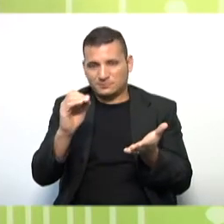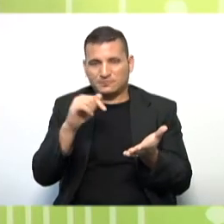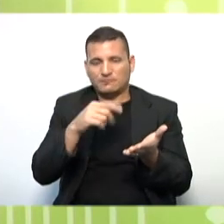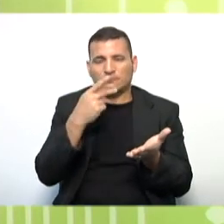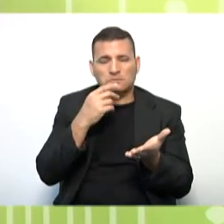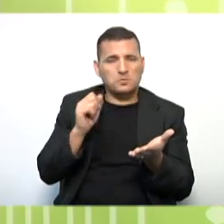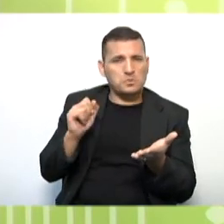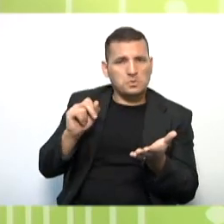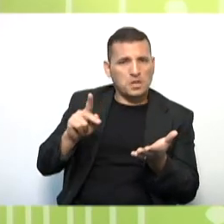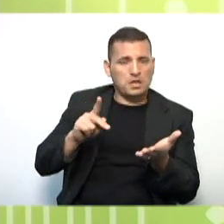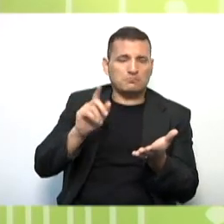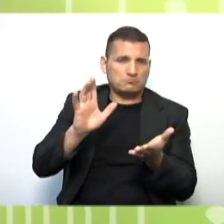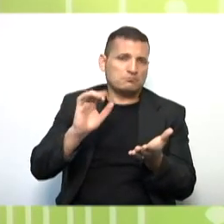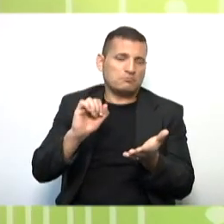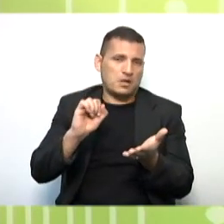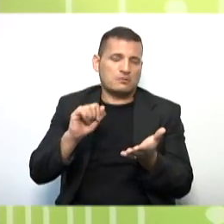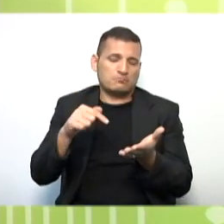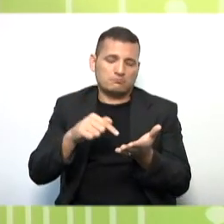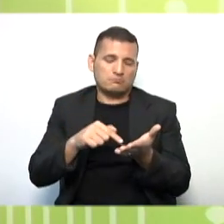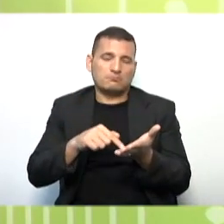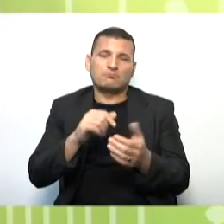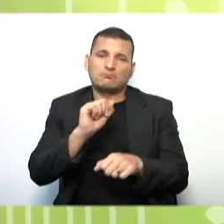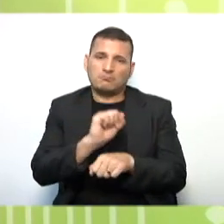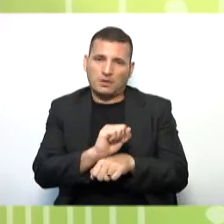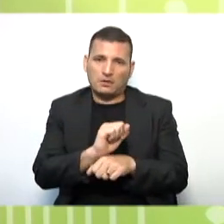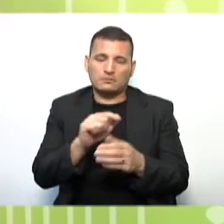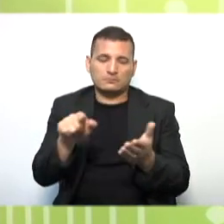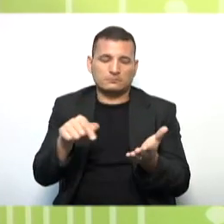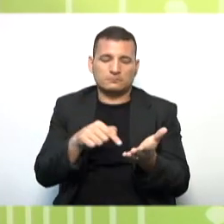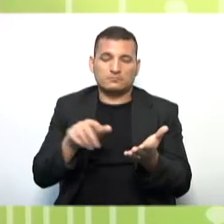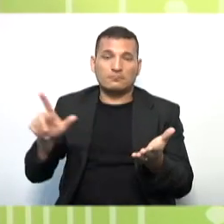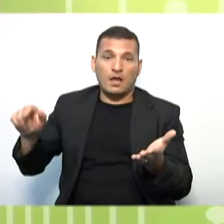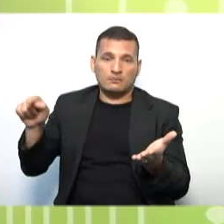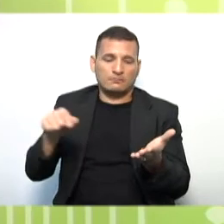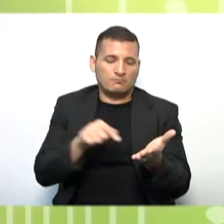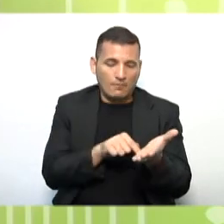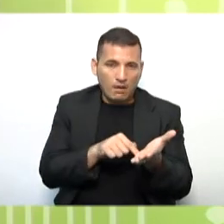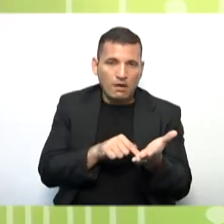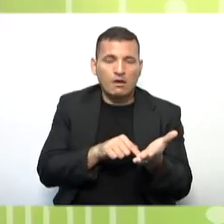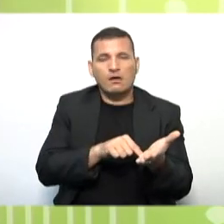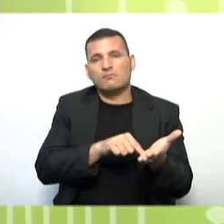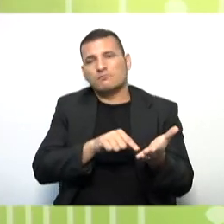fala, ok, pode interromper, vou executar o seu clique e com isso